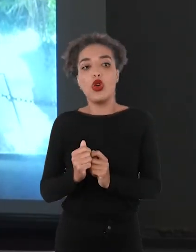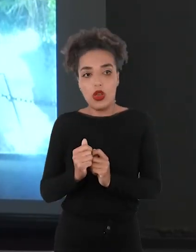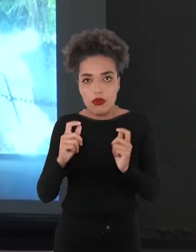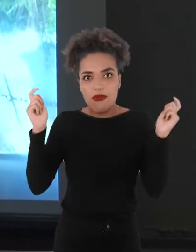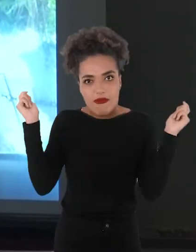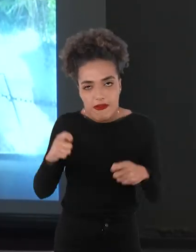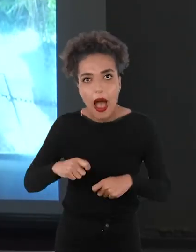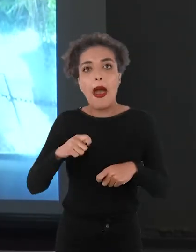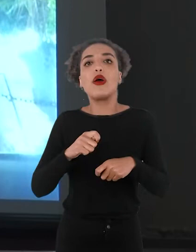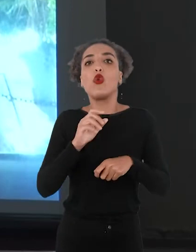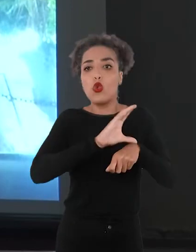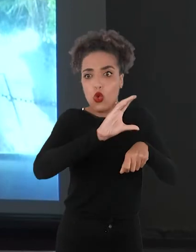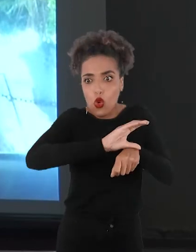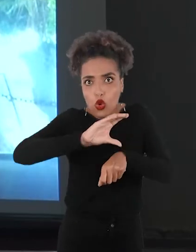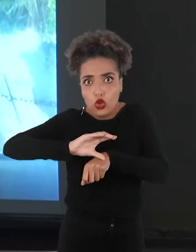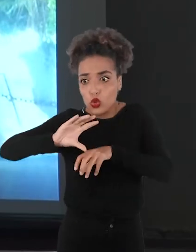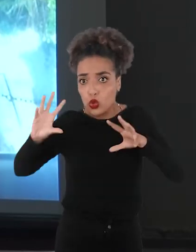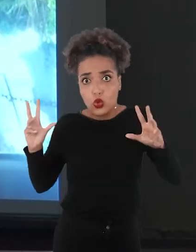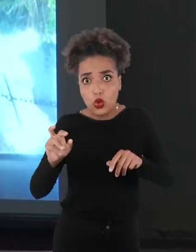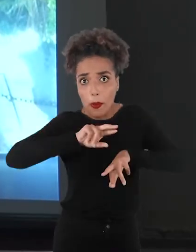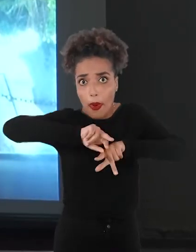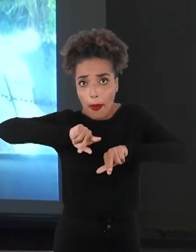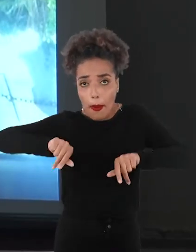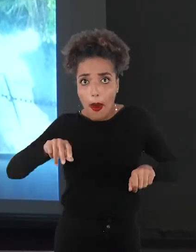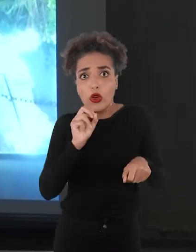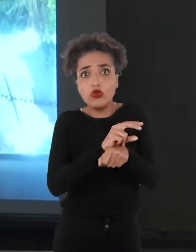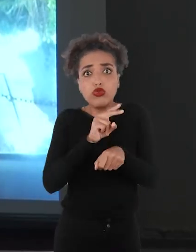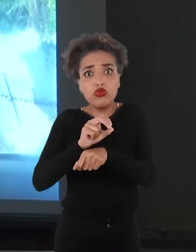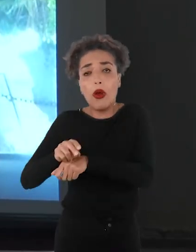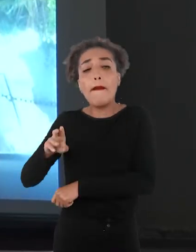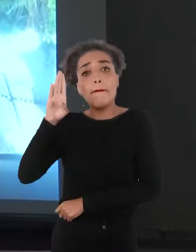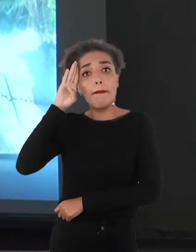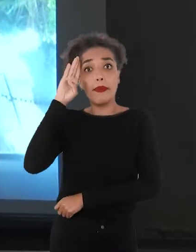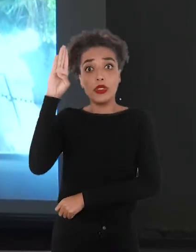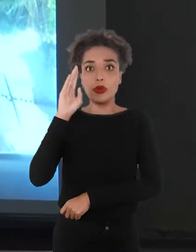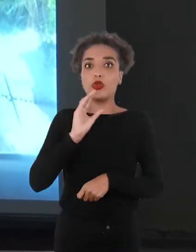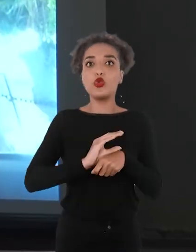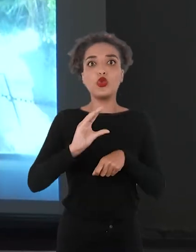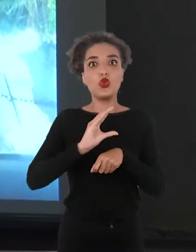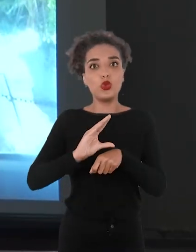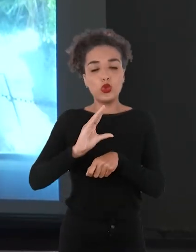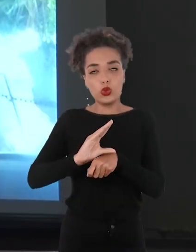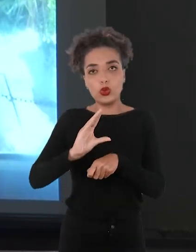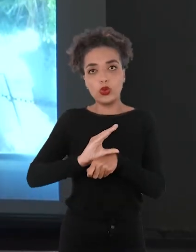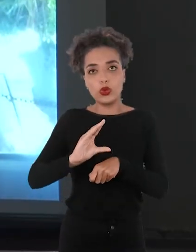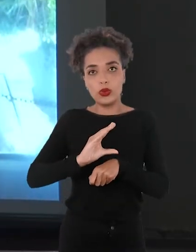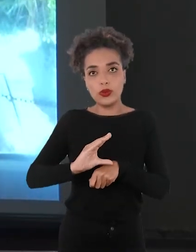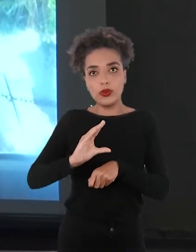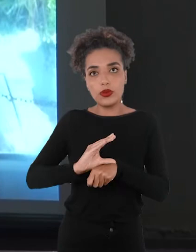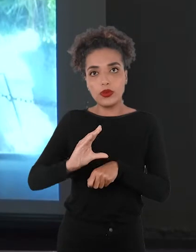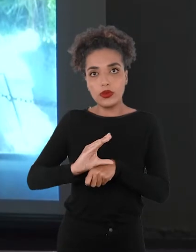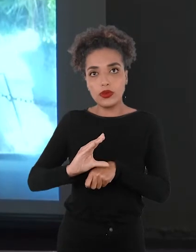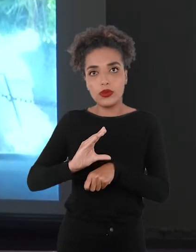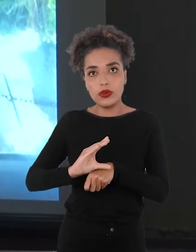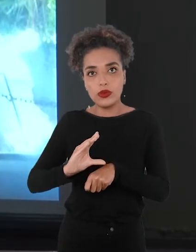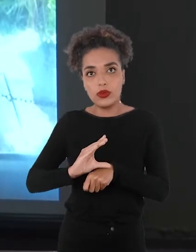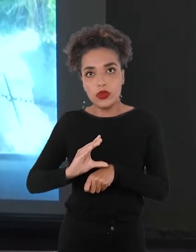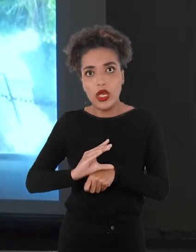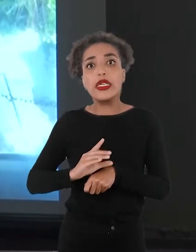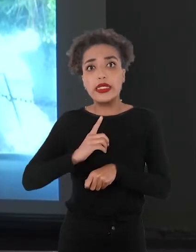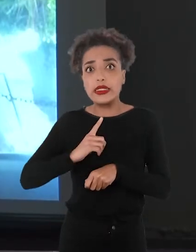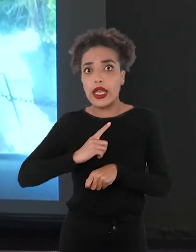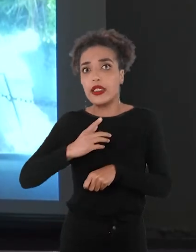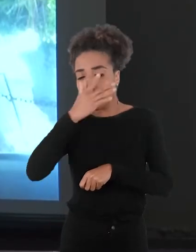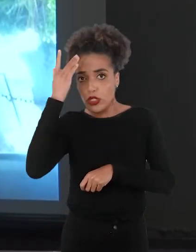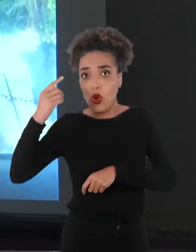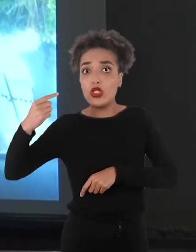em todos os cursos, principalmente aos cursos que possuem maior